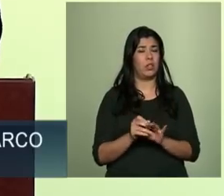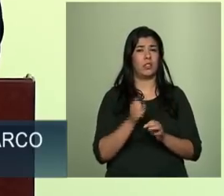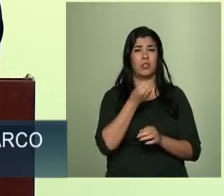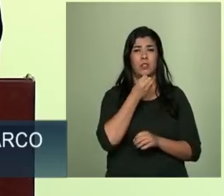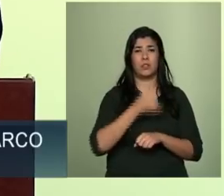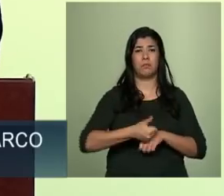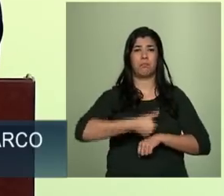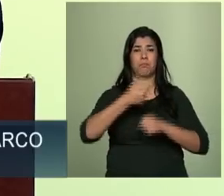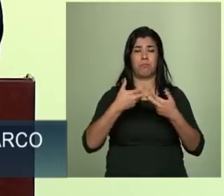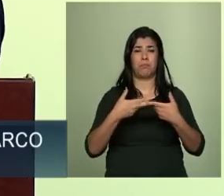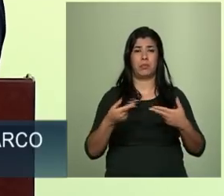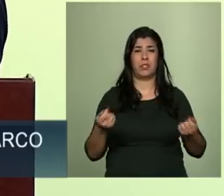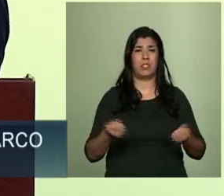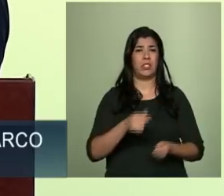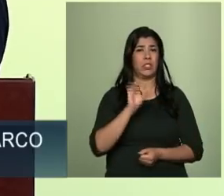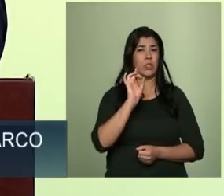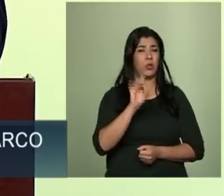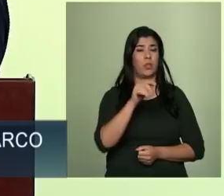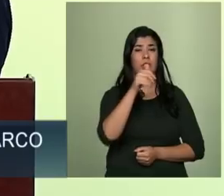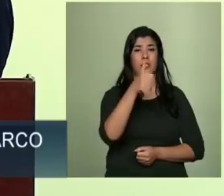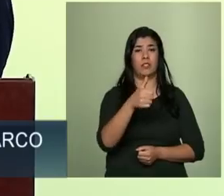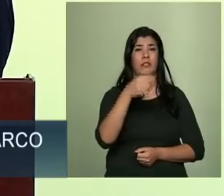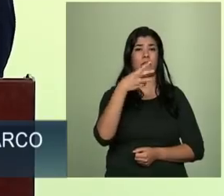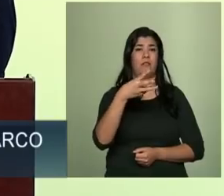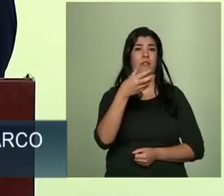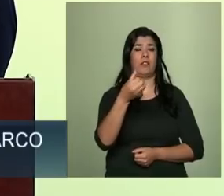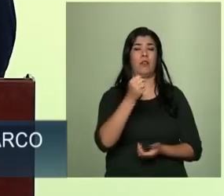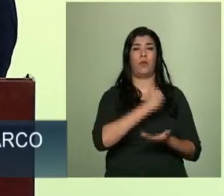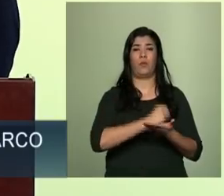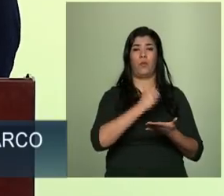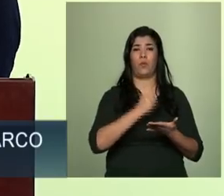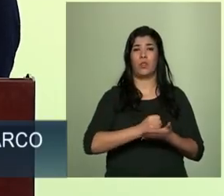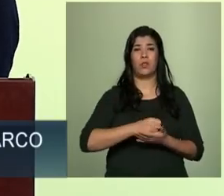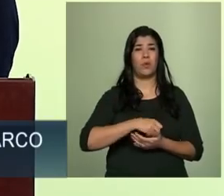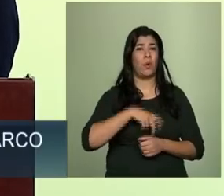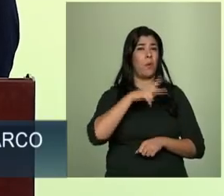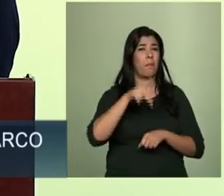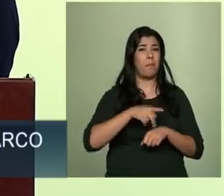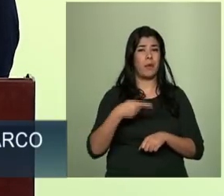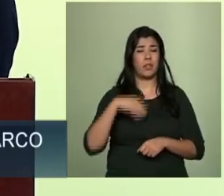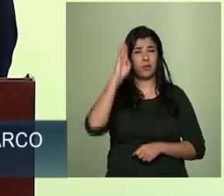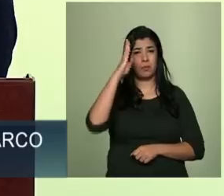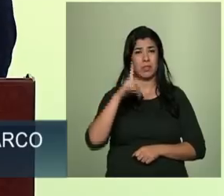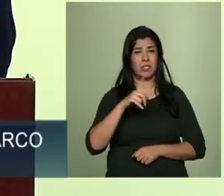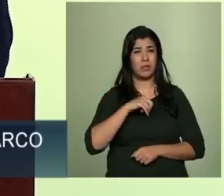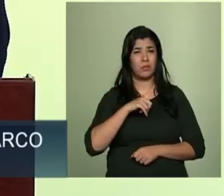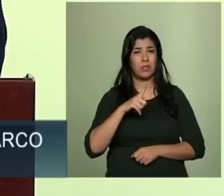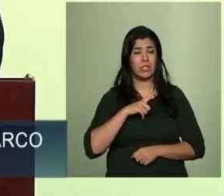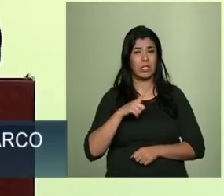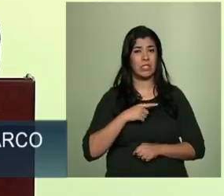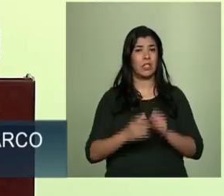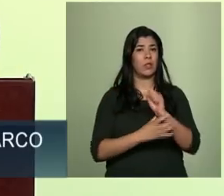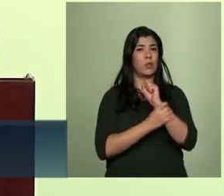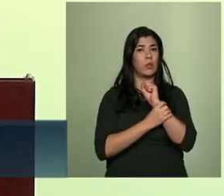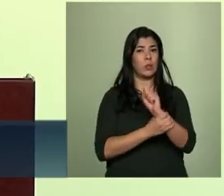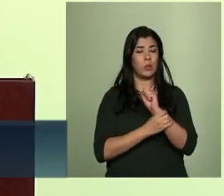136 contratos no país que detém a maior biodiversidade do planeta. Sendo que esses